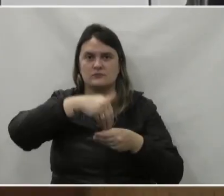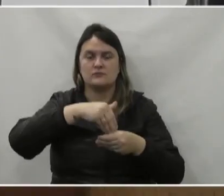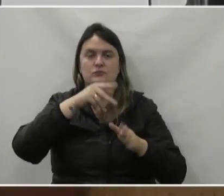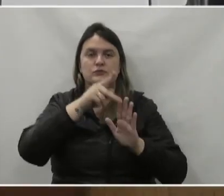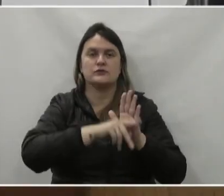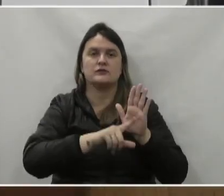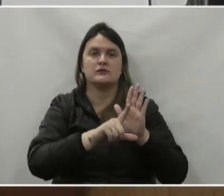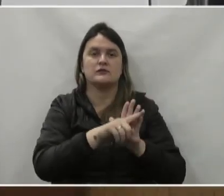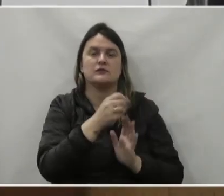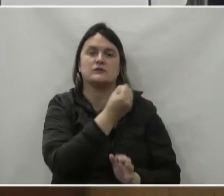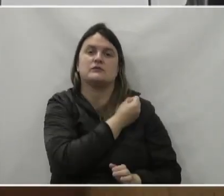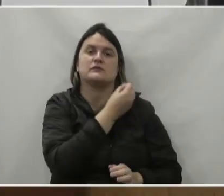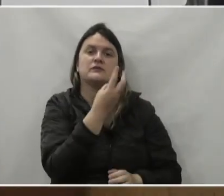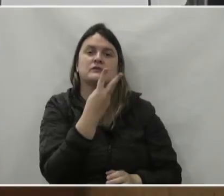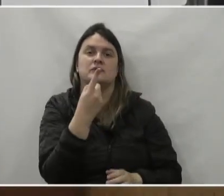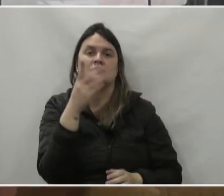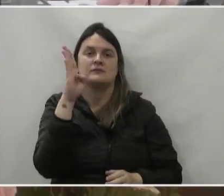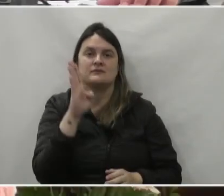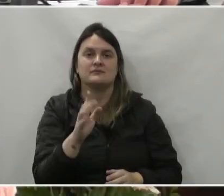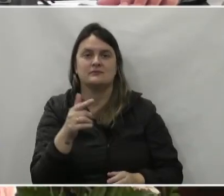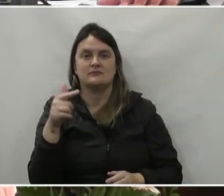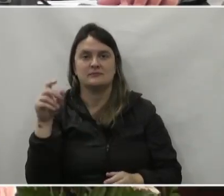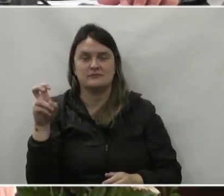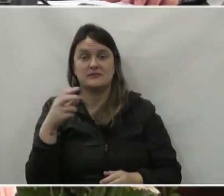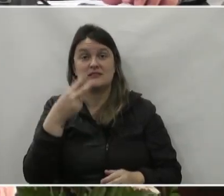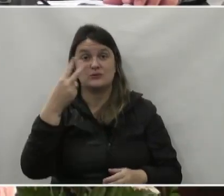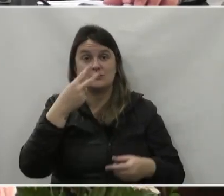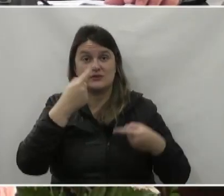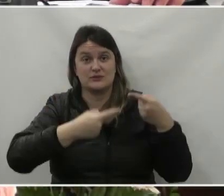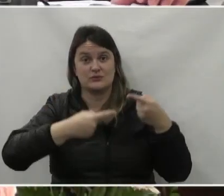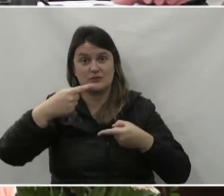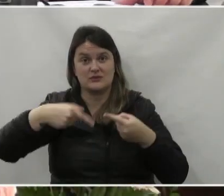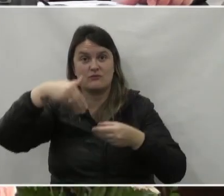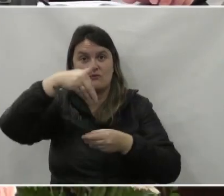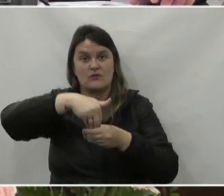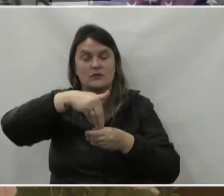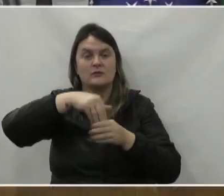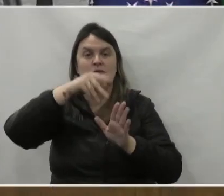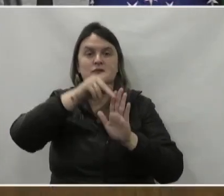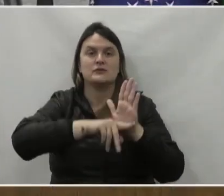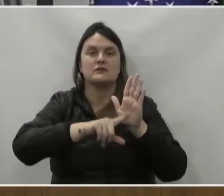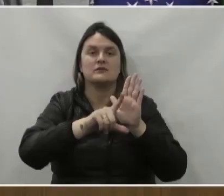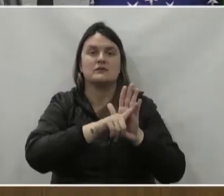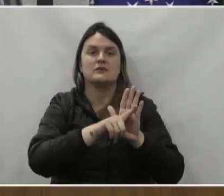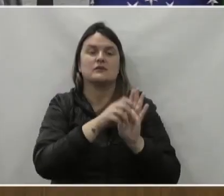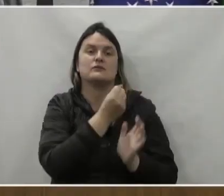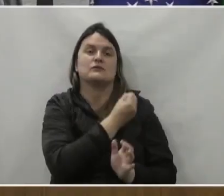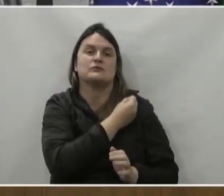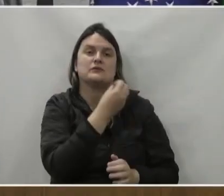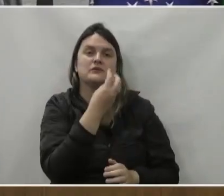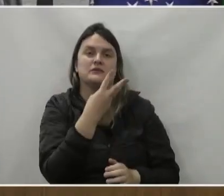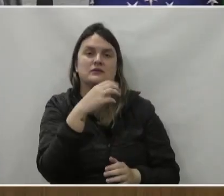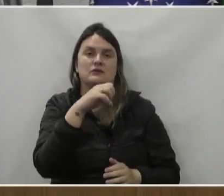projeto de lei ordinária número 31/2025. Em segunda discussão e votação do projeto de lei ordinária número